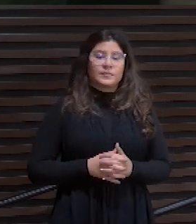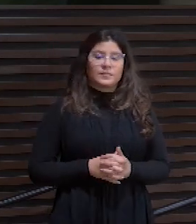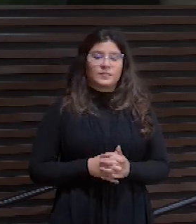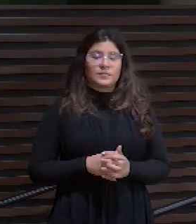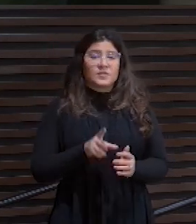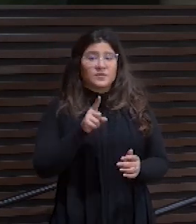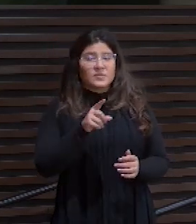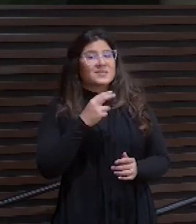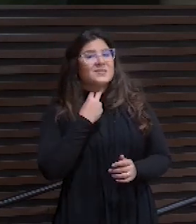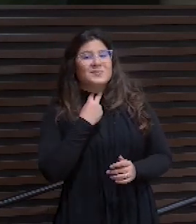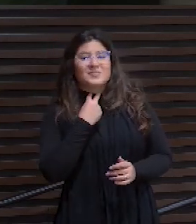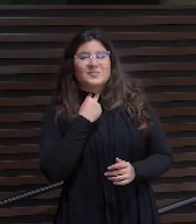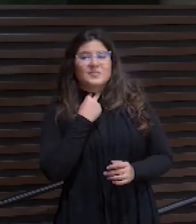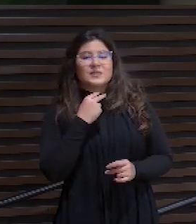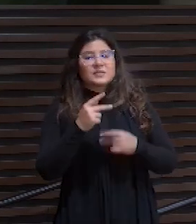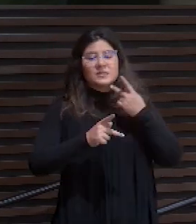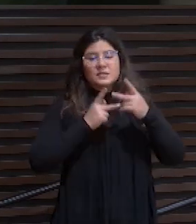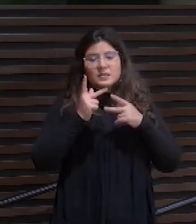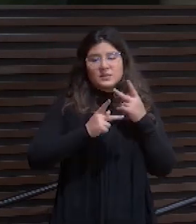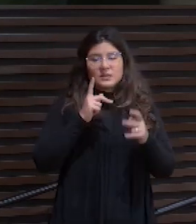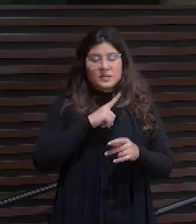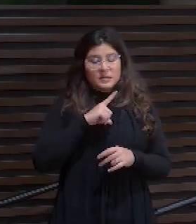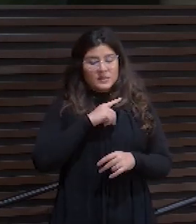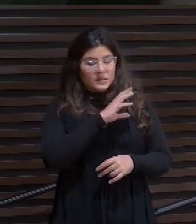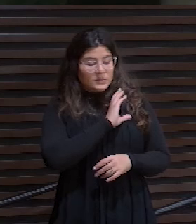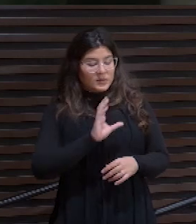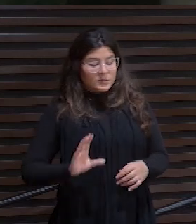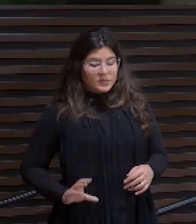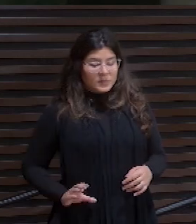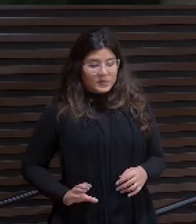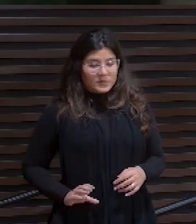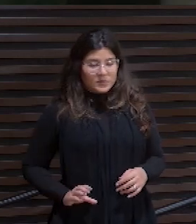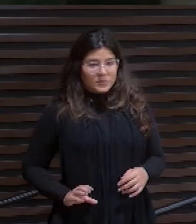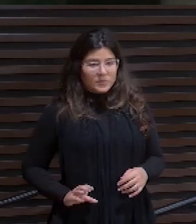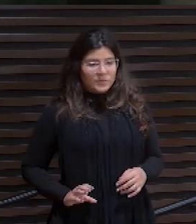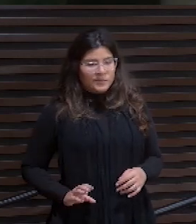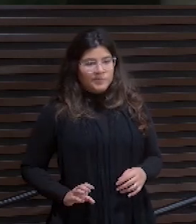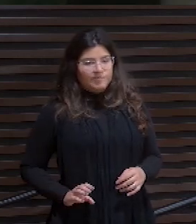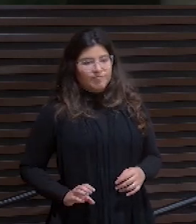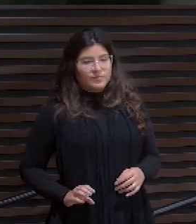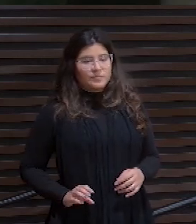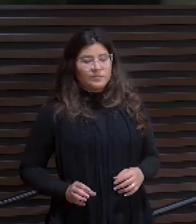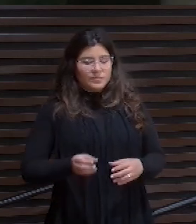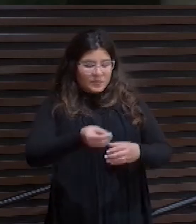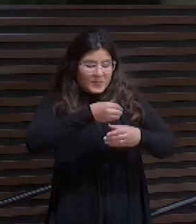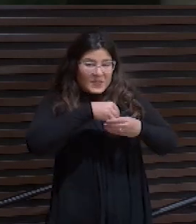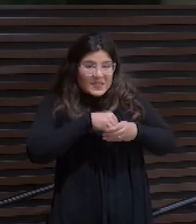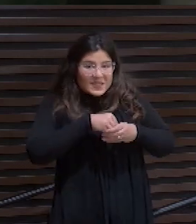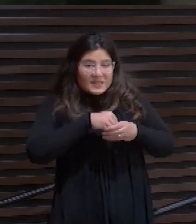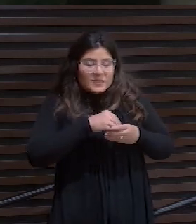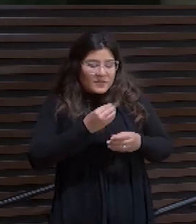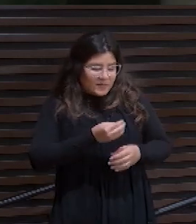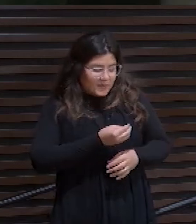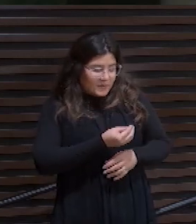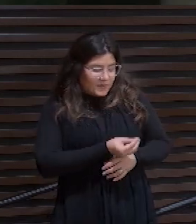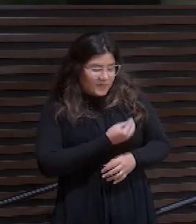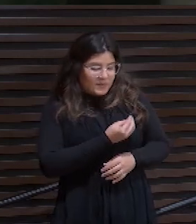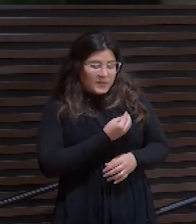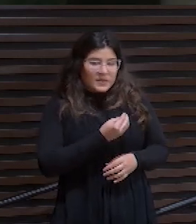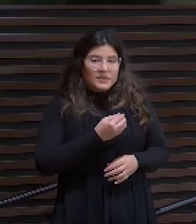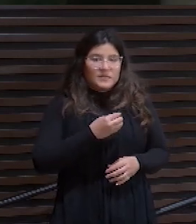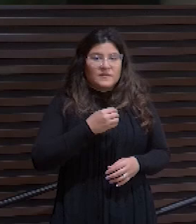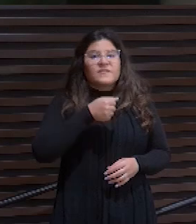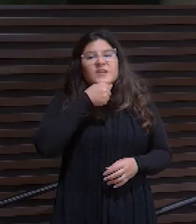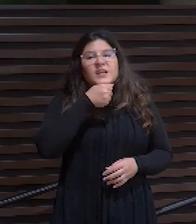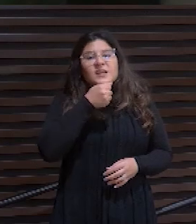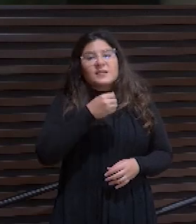Você não pode afirmar que tem a Cristo e tentar espremê-lo em sua antiga vida escrava do pecado. Esperar que isso funcione,